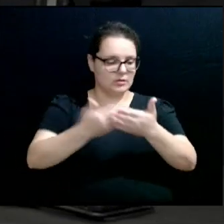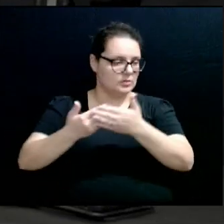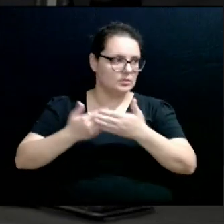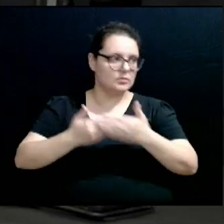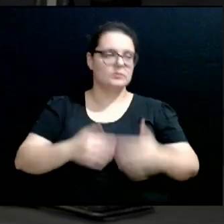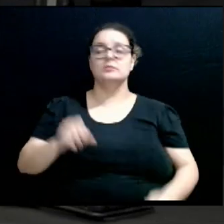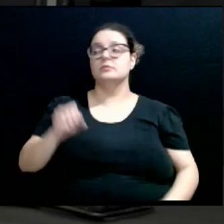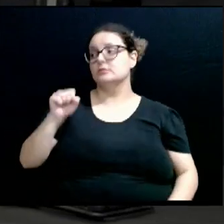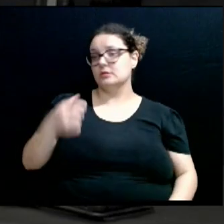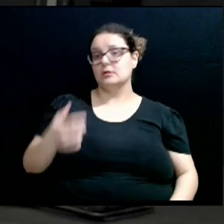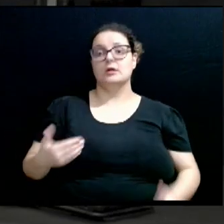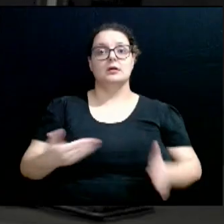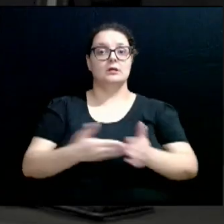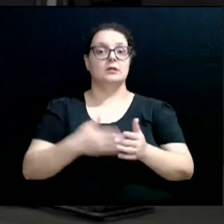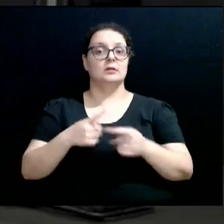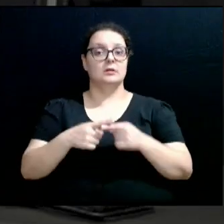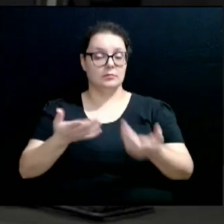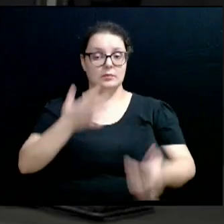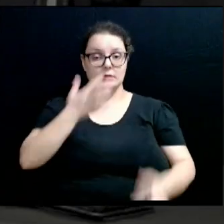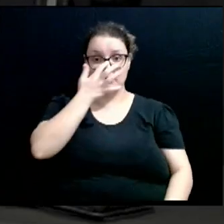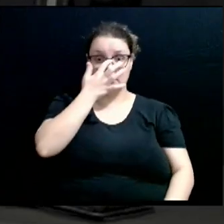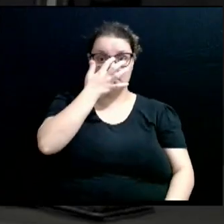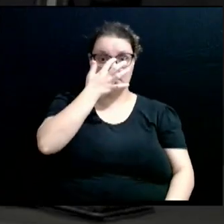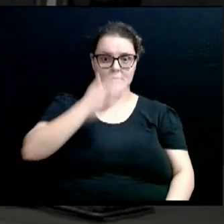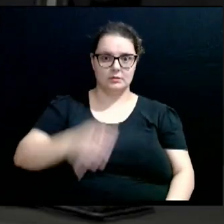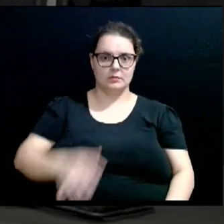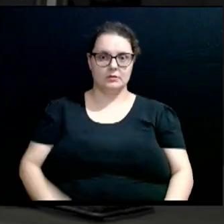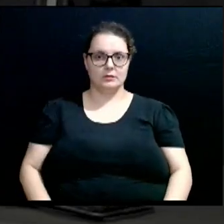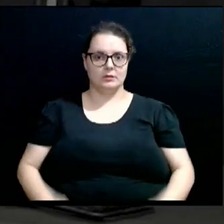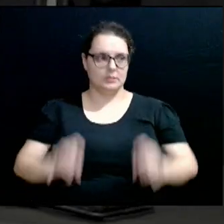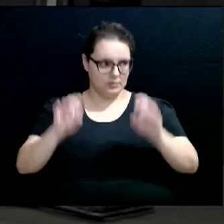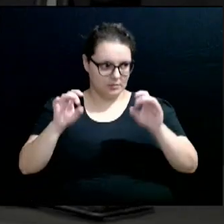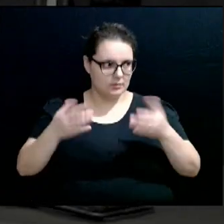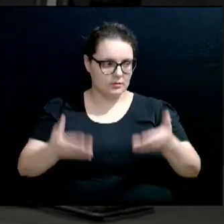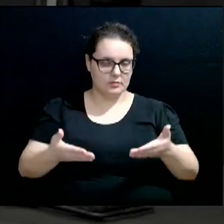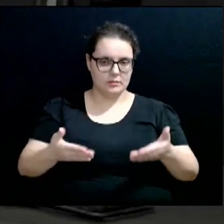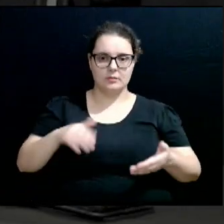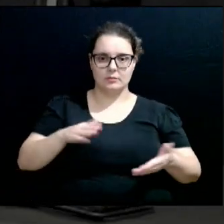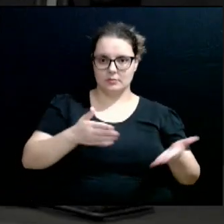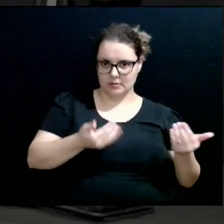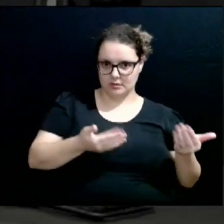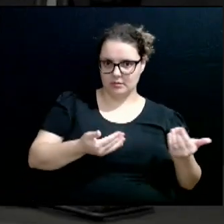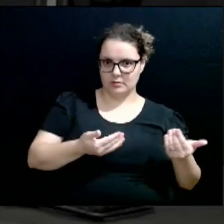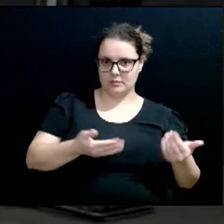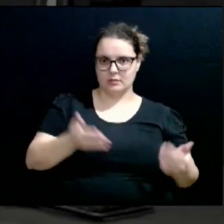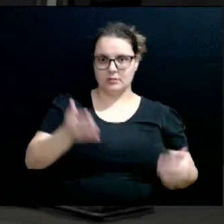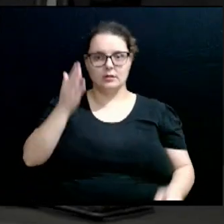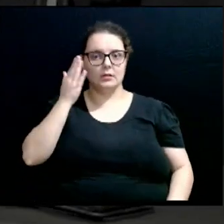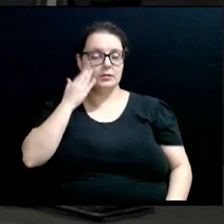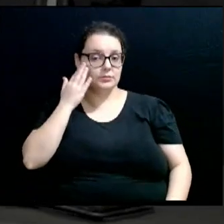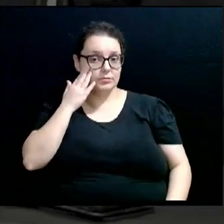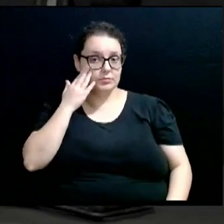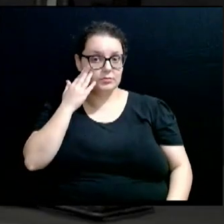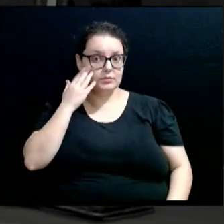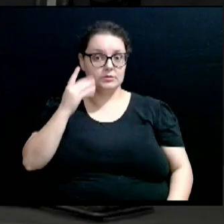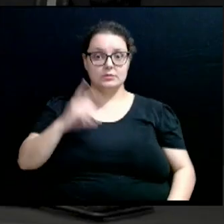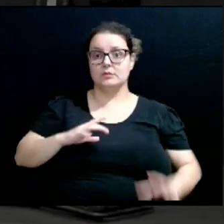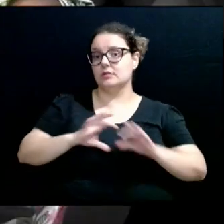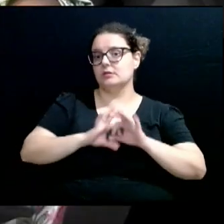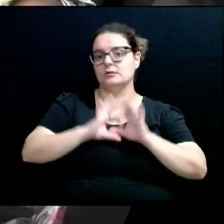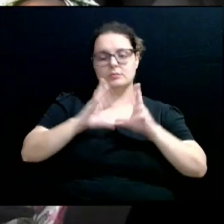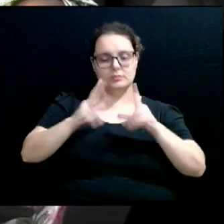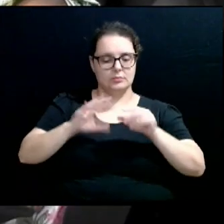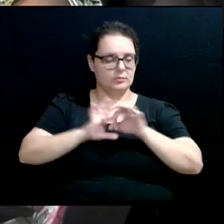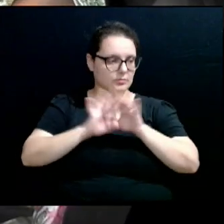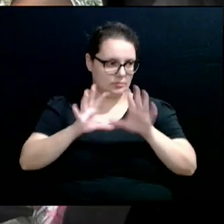porque, em especial aqueles que são mais jovens, entendem que você tem tudo disponível na internet. Como você disse, não